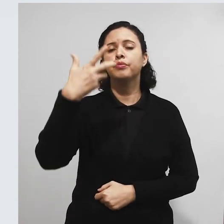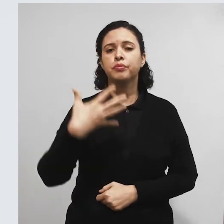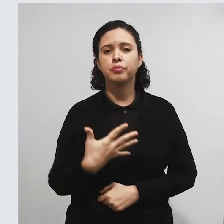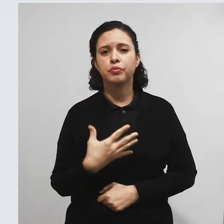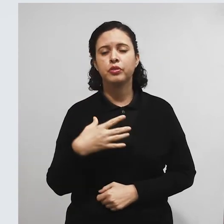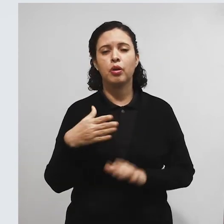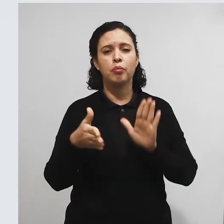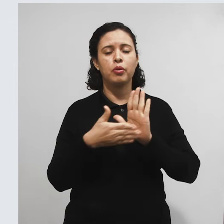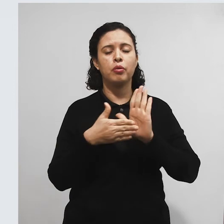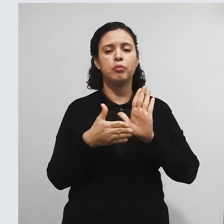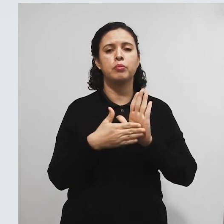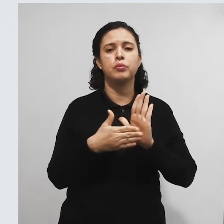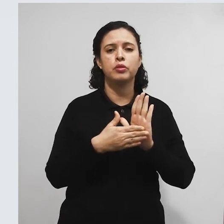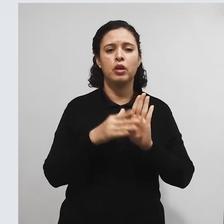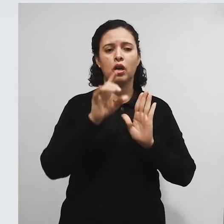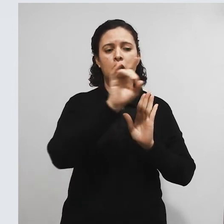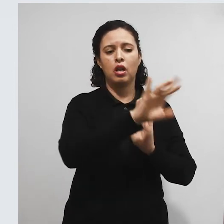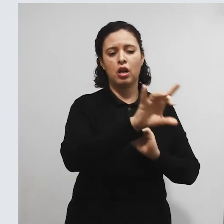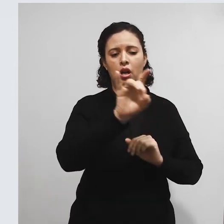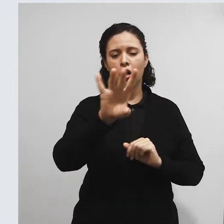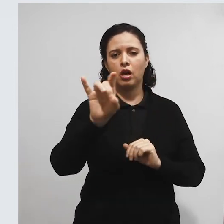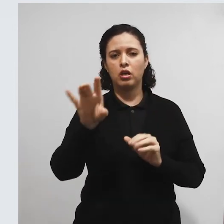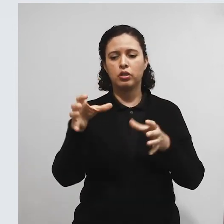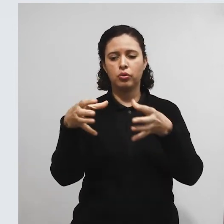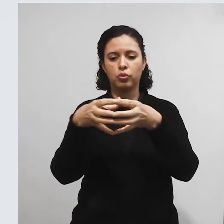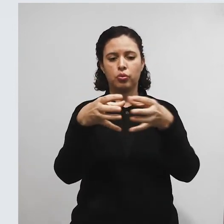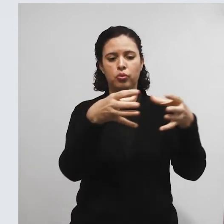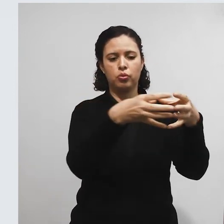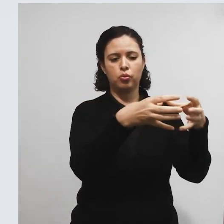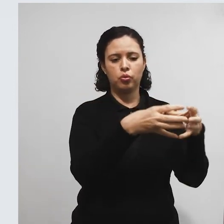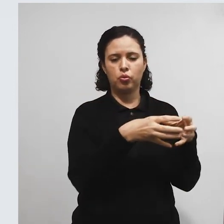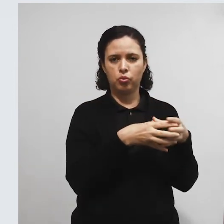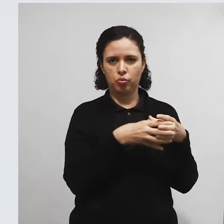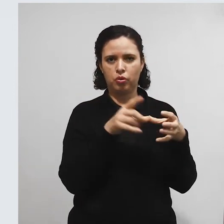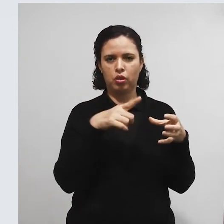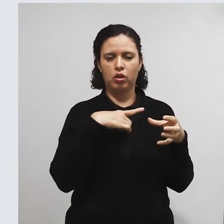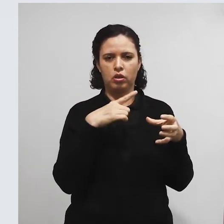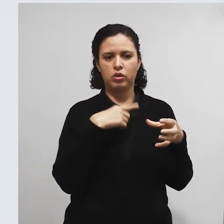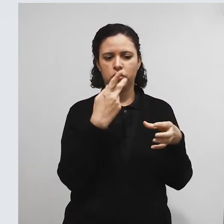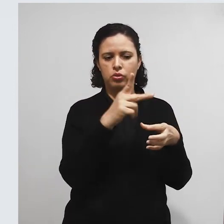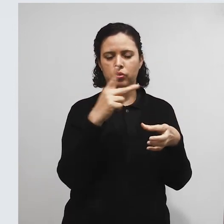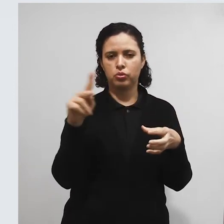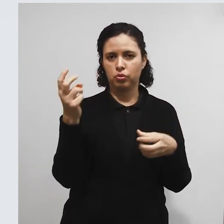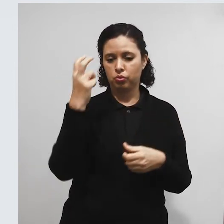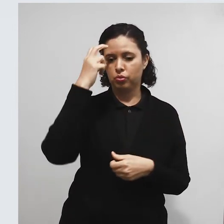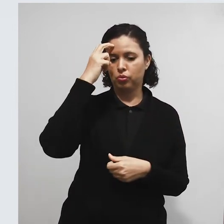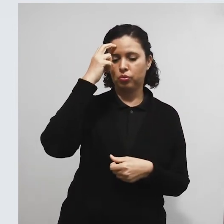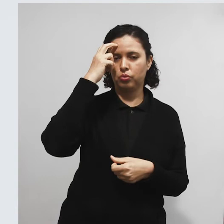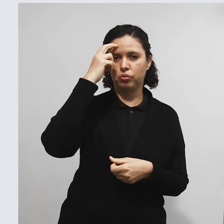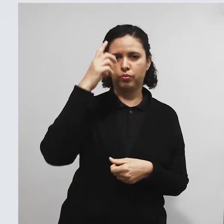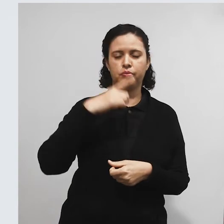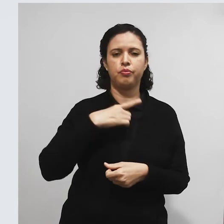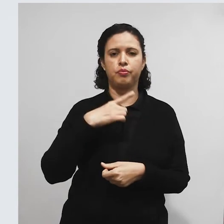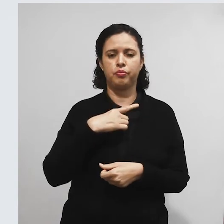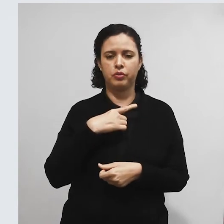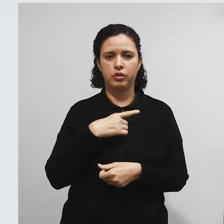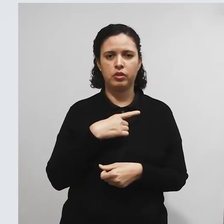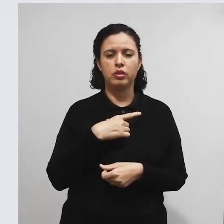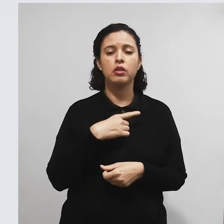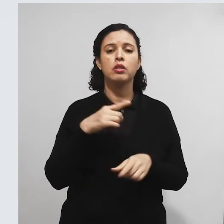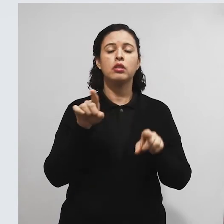ou propõe que cada grupo tem a sua própria cultura, cada indivíduo está inserido numa determinada cultura